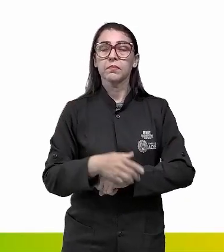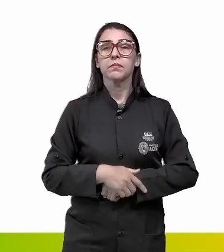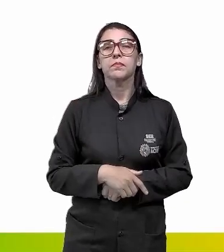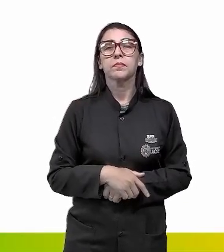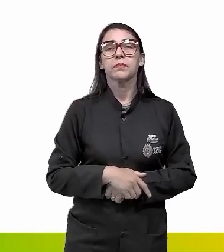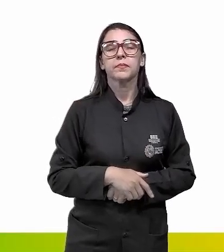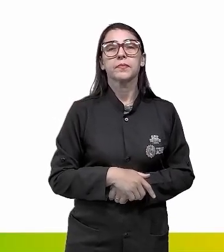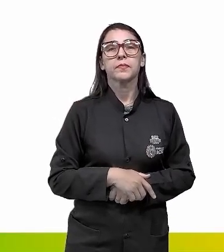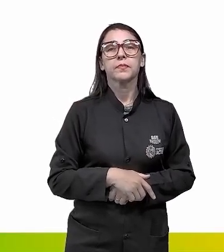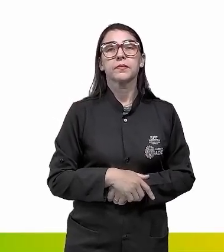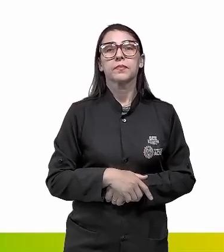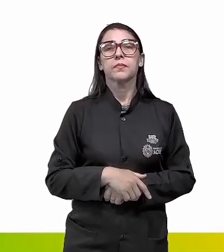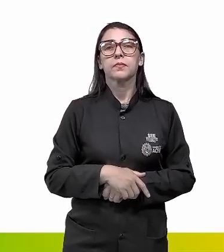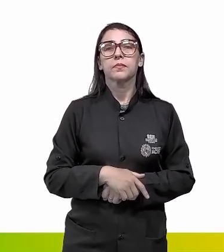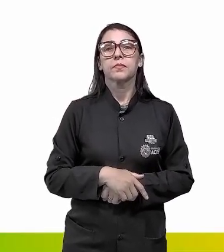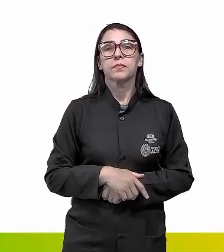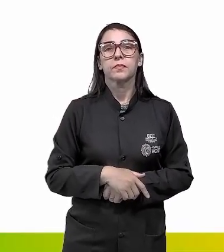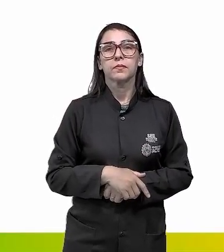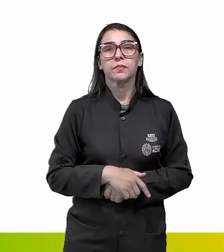Ok?